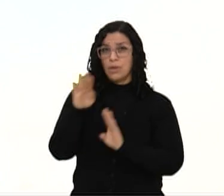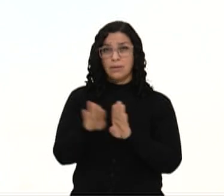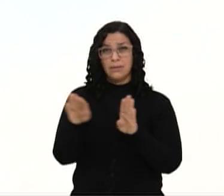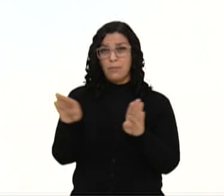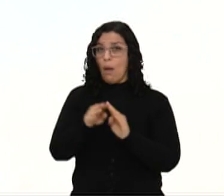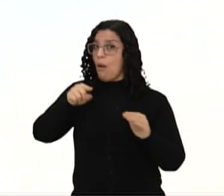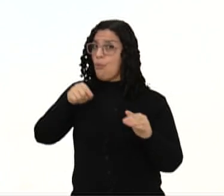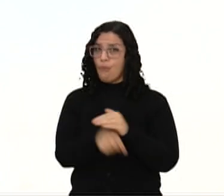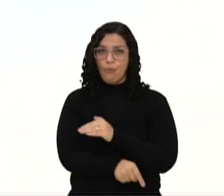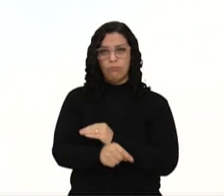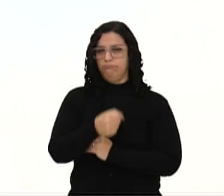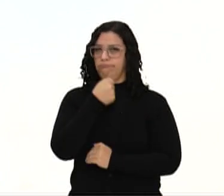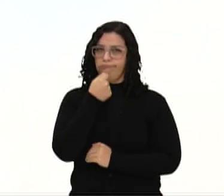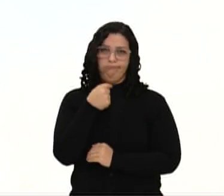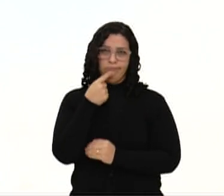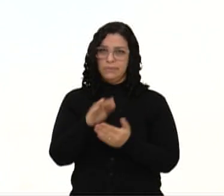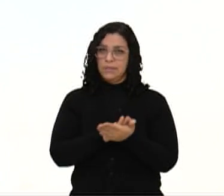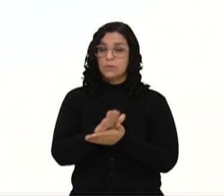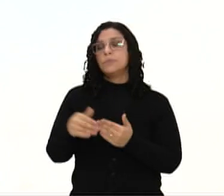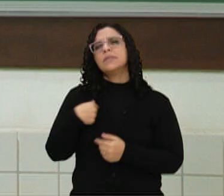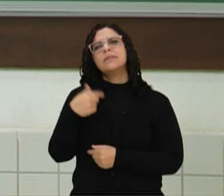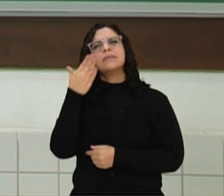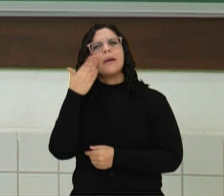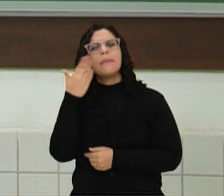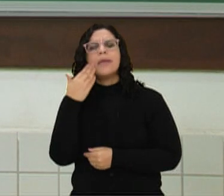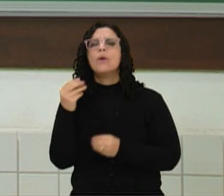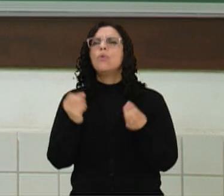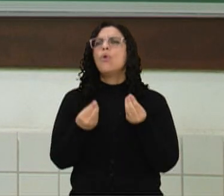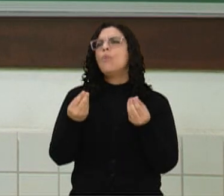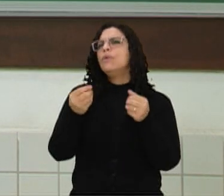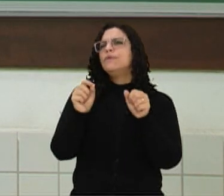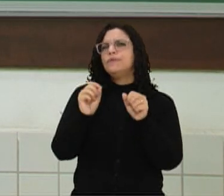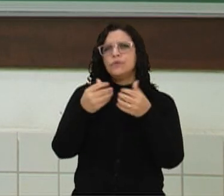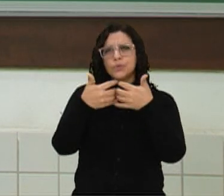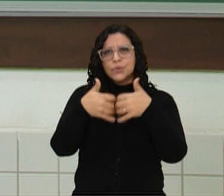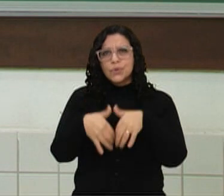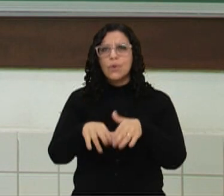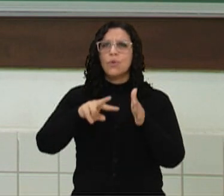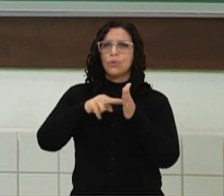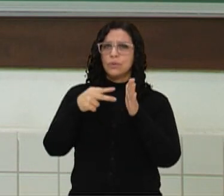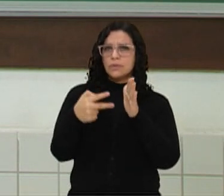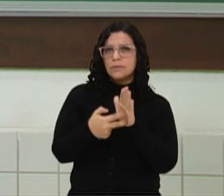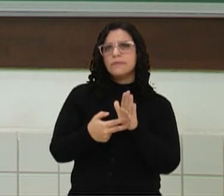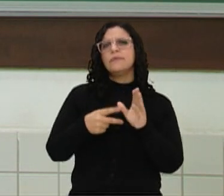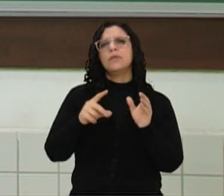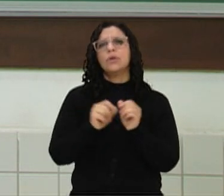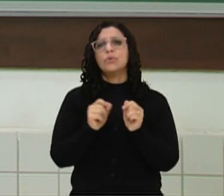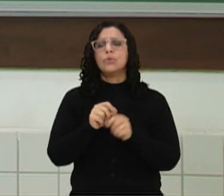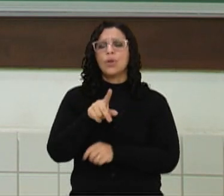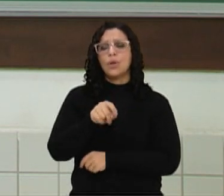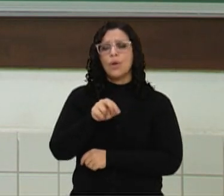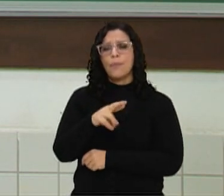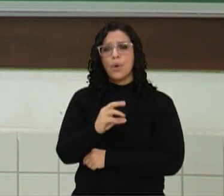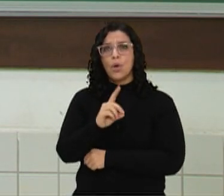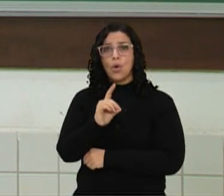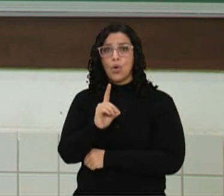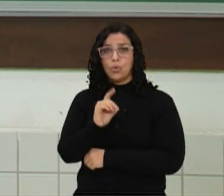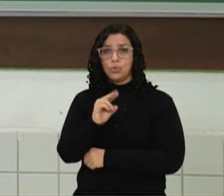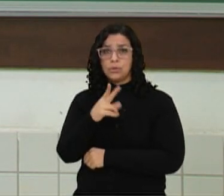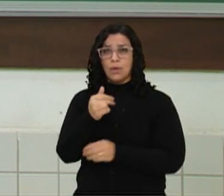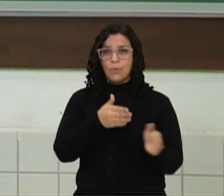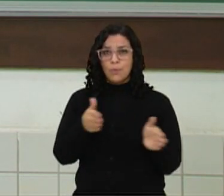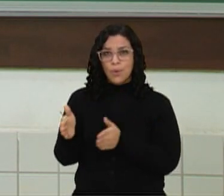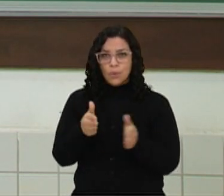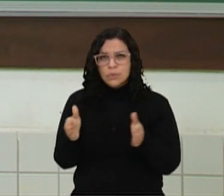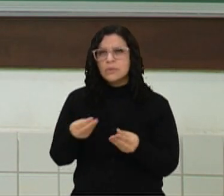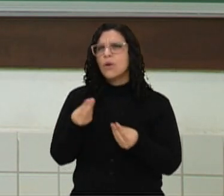coisa muito aprofundada sem a gente saber primeiro o que são esses conceitos, o que significa produção, o que são os meios de